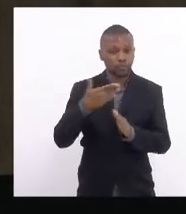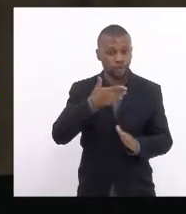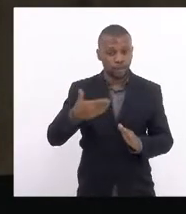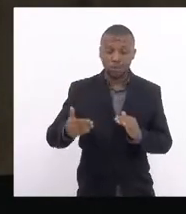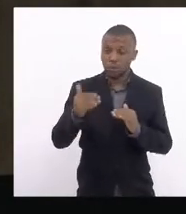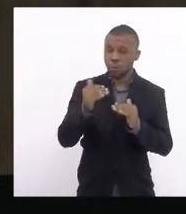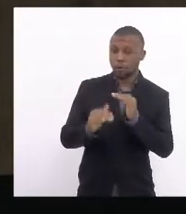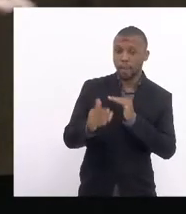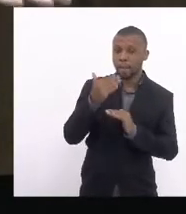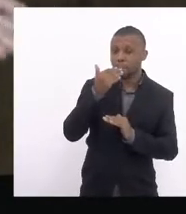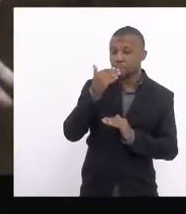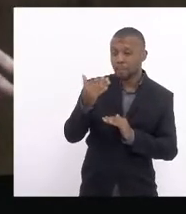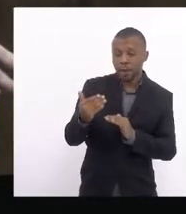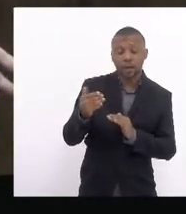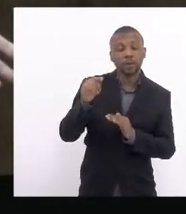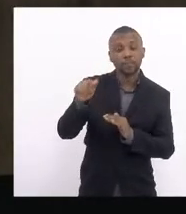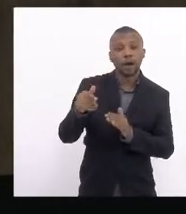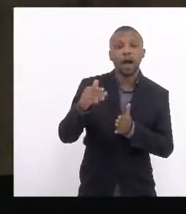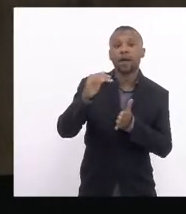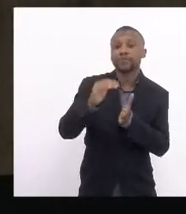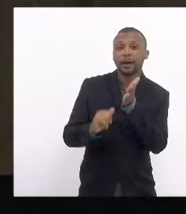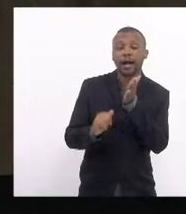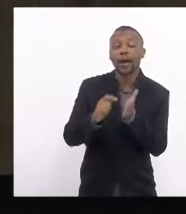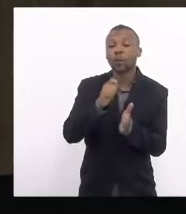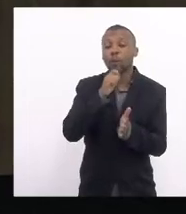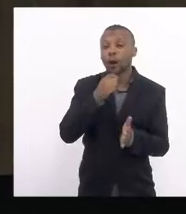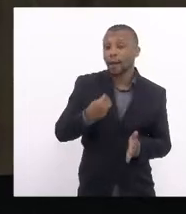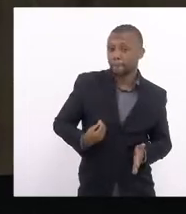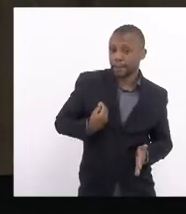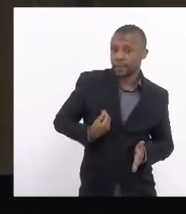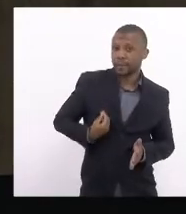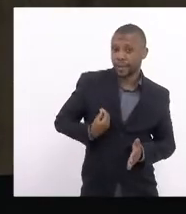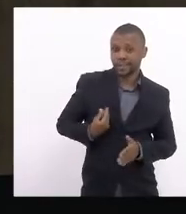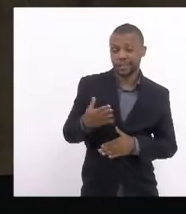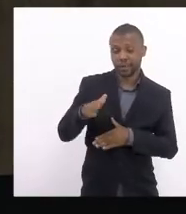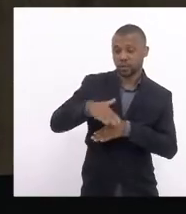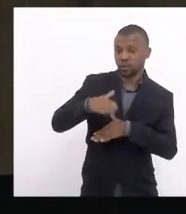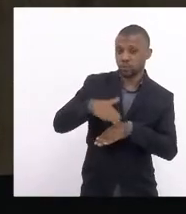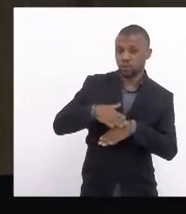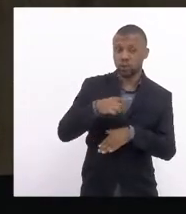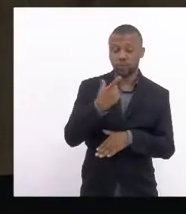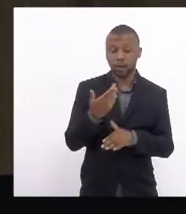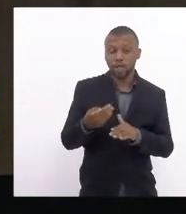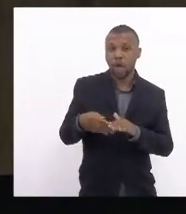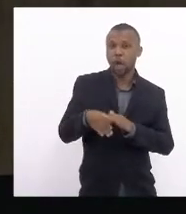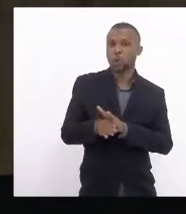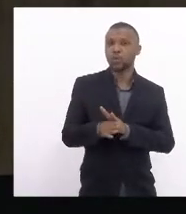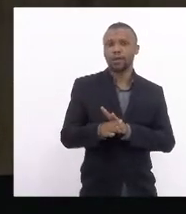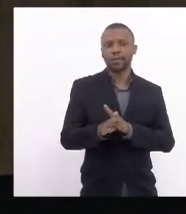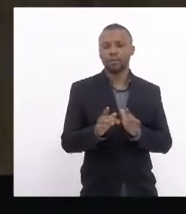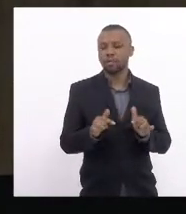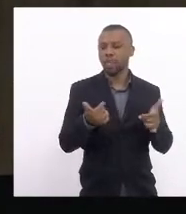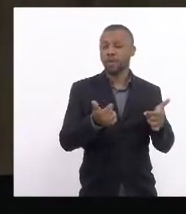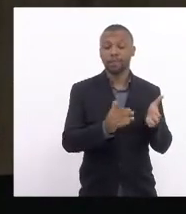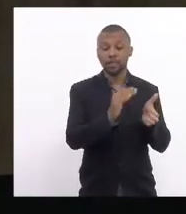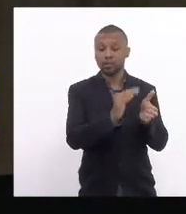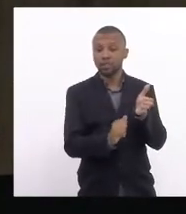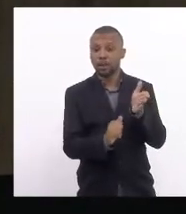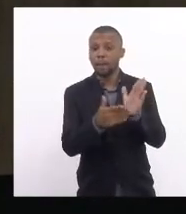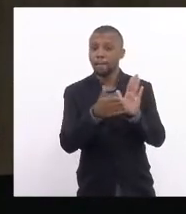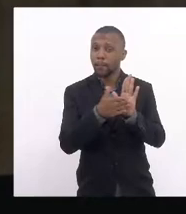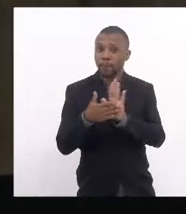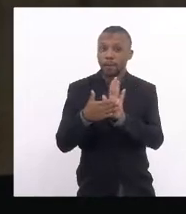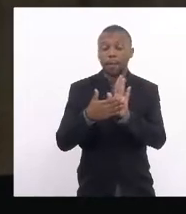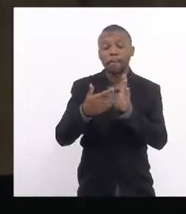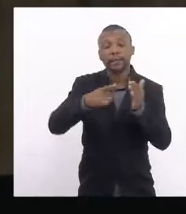retirar de pauta sem a presença do autor. Nós não costumamos fazer isso. Geralmente, quando se retira um projeto de pauta, é de comum